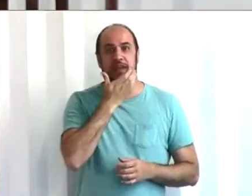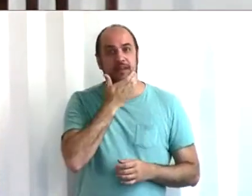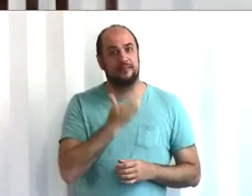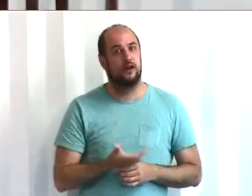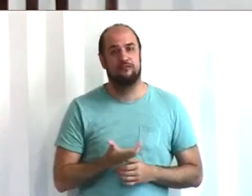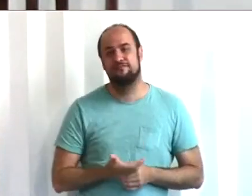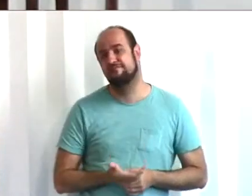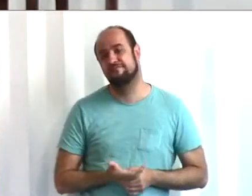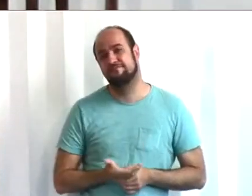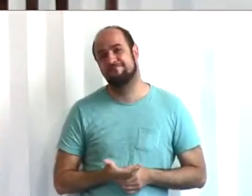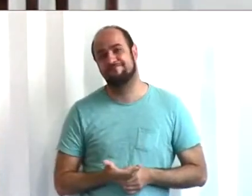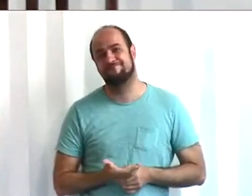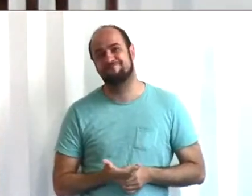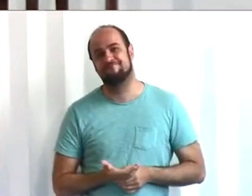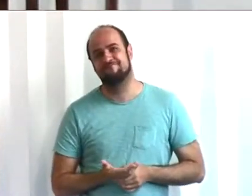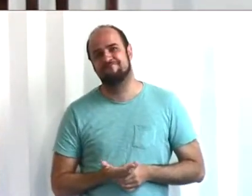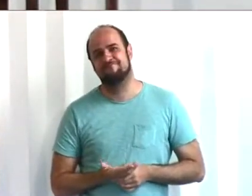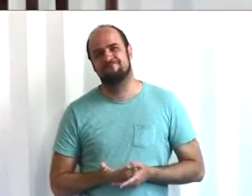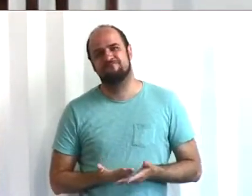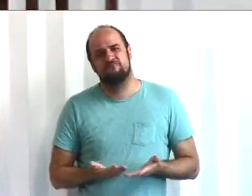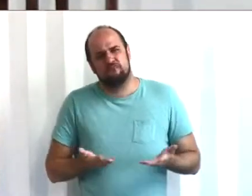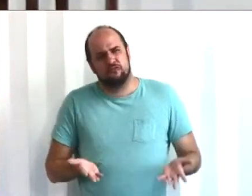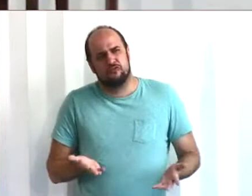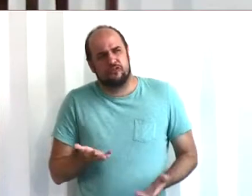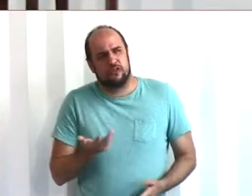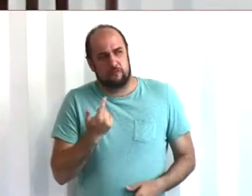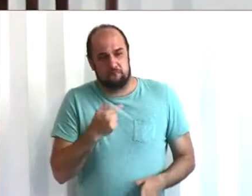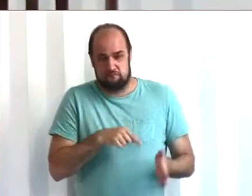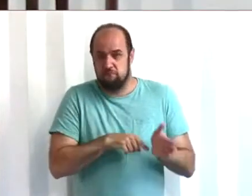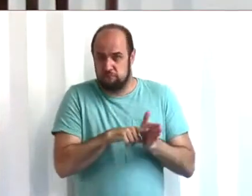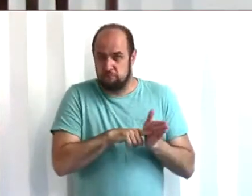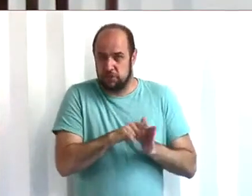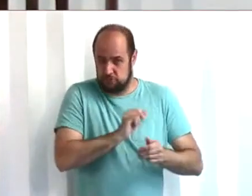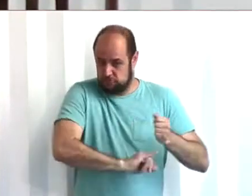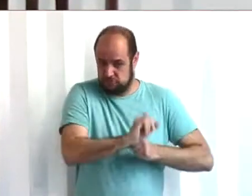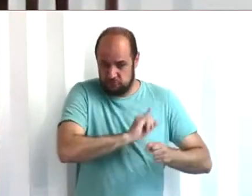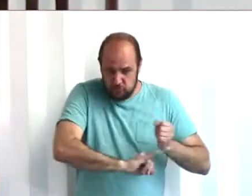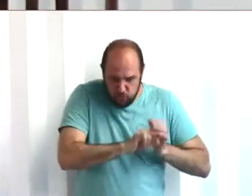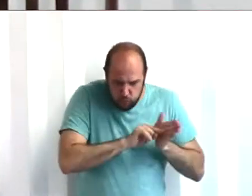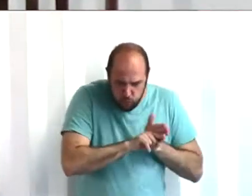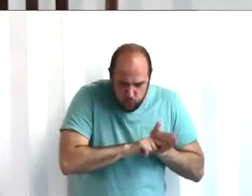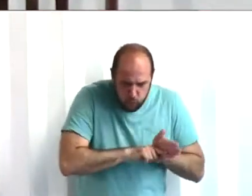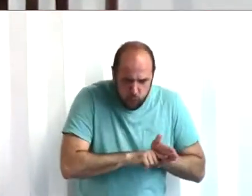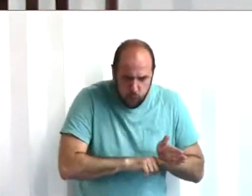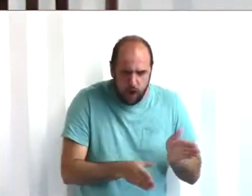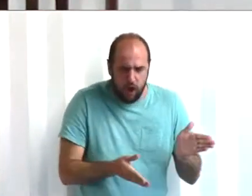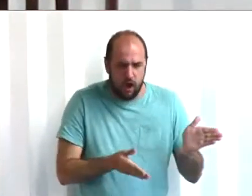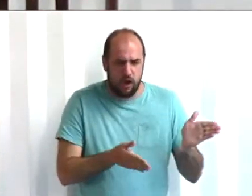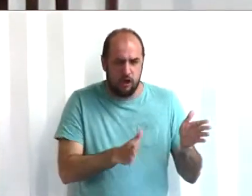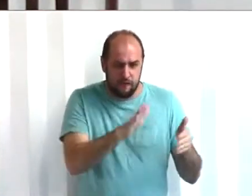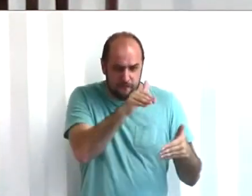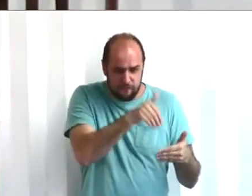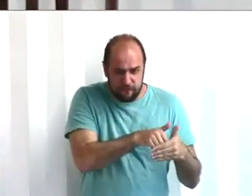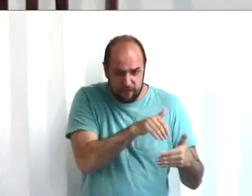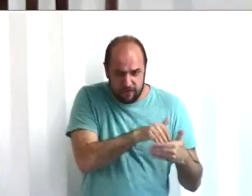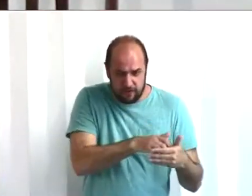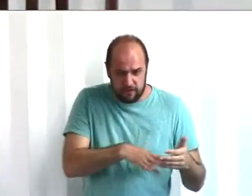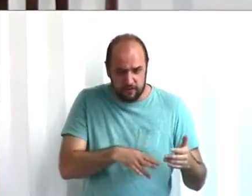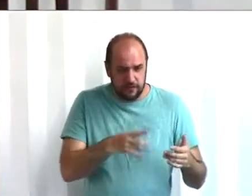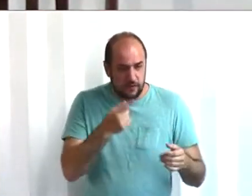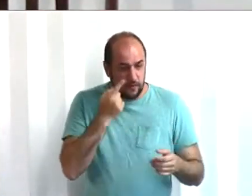Natal. Então, uma busca mais refinada um pouco, dentro do